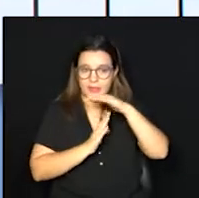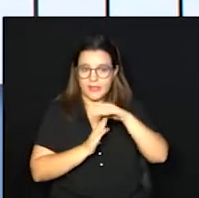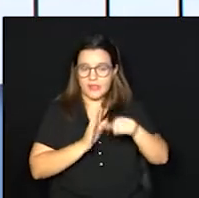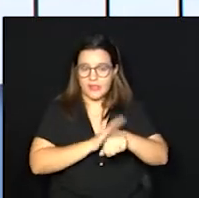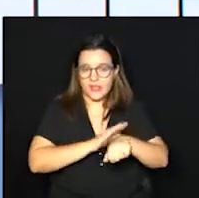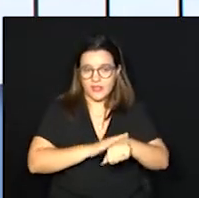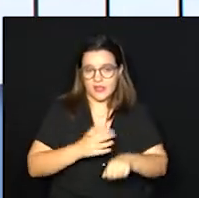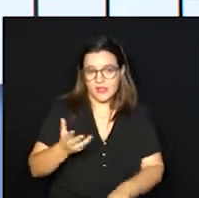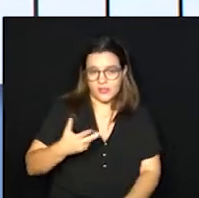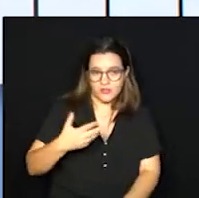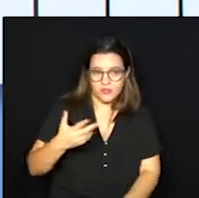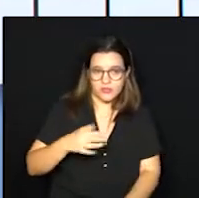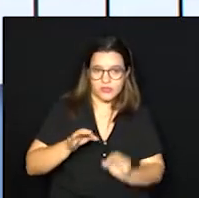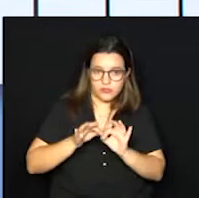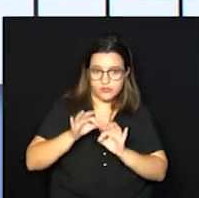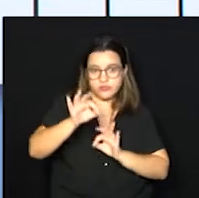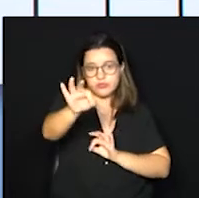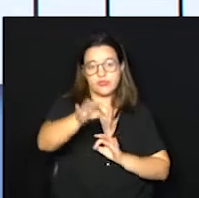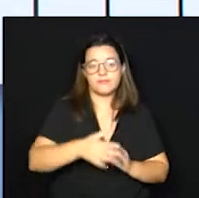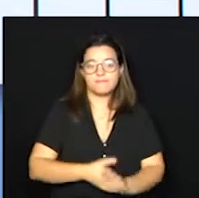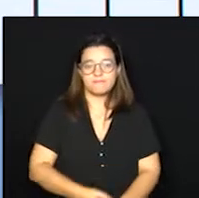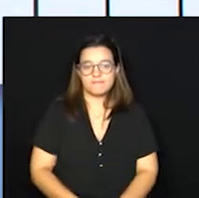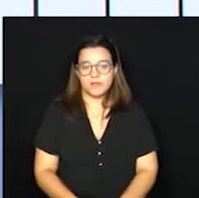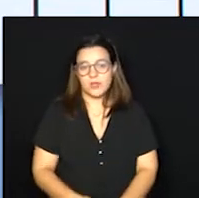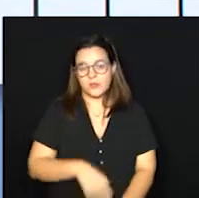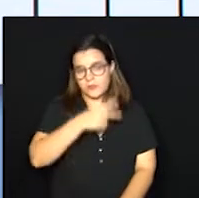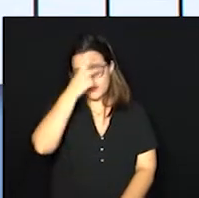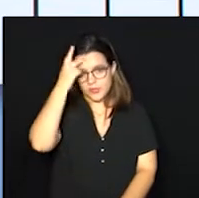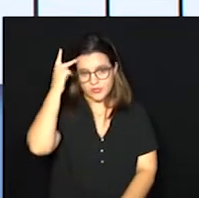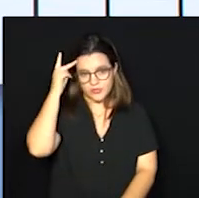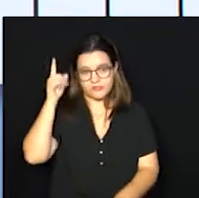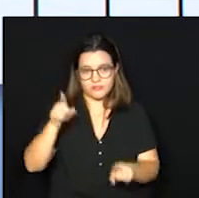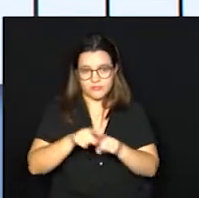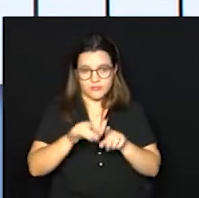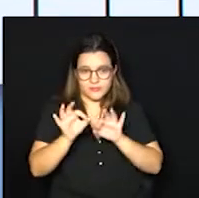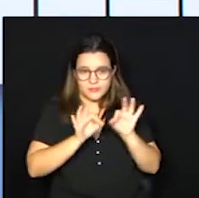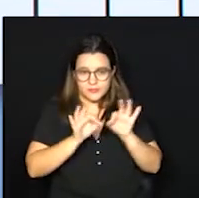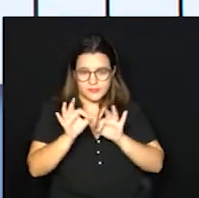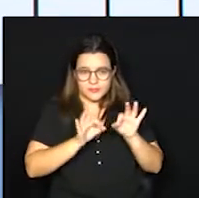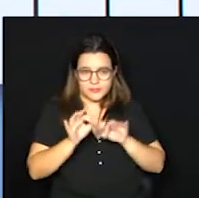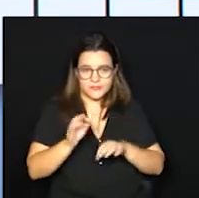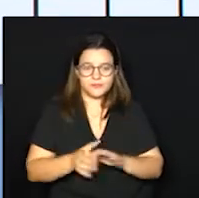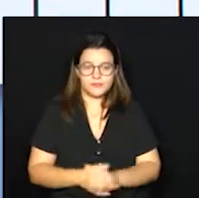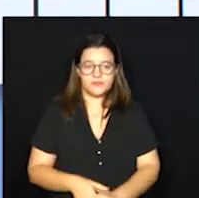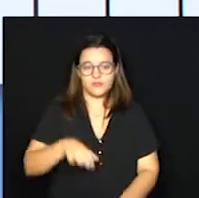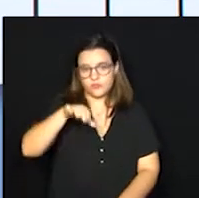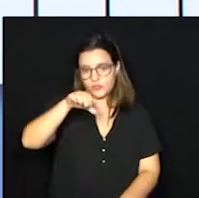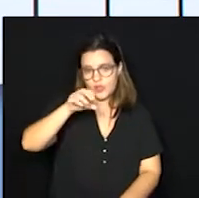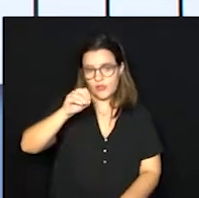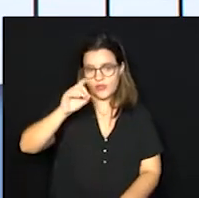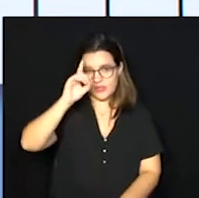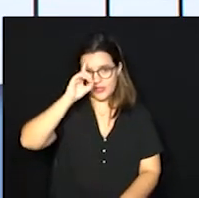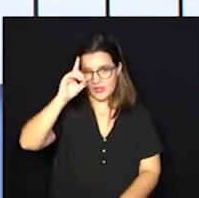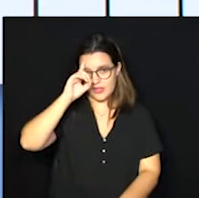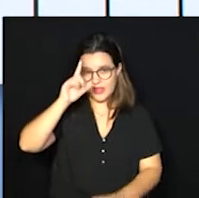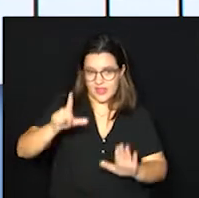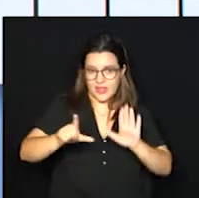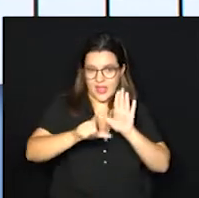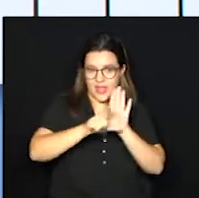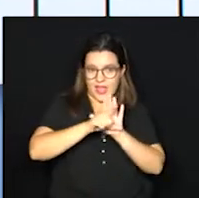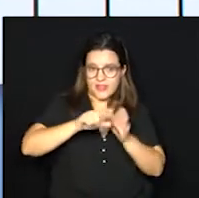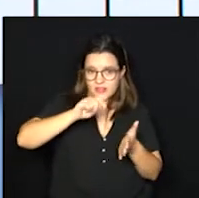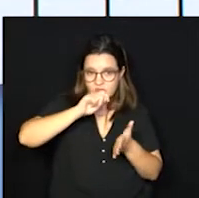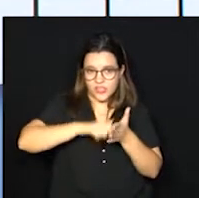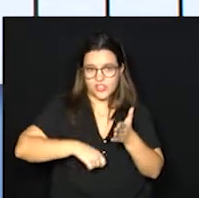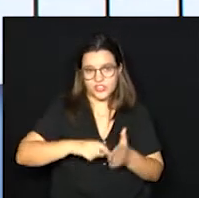velocidade naquele trecho, e aí as pessoas vão poder também se organizar. 90 dias da lei sancionada no último